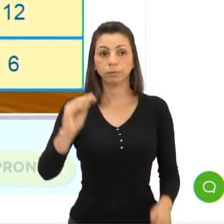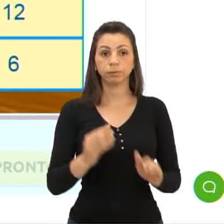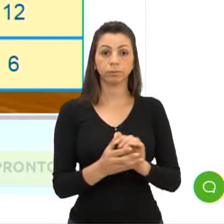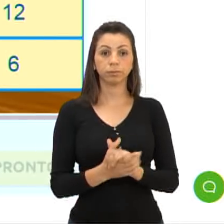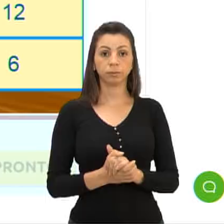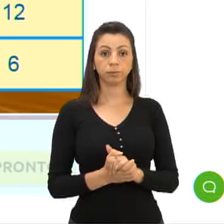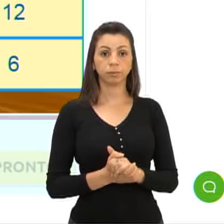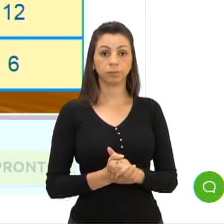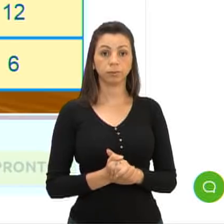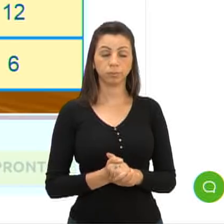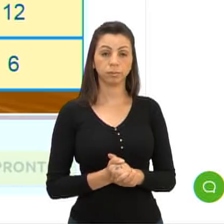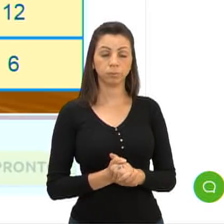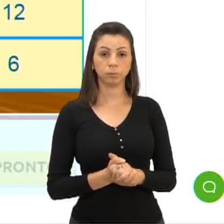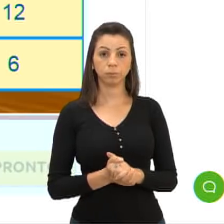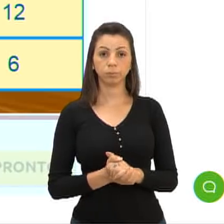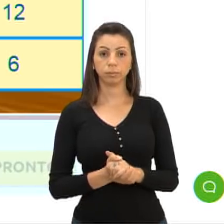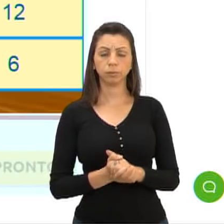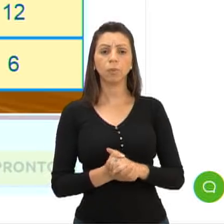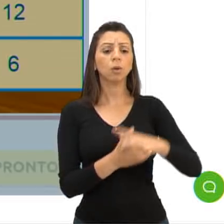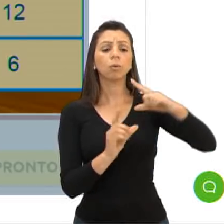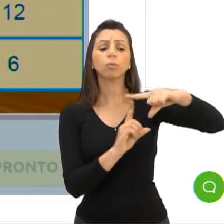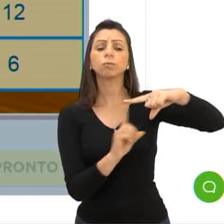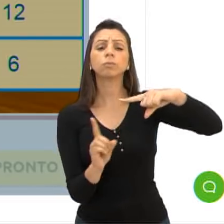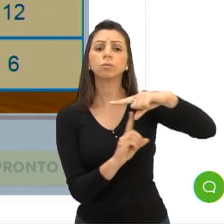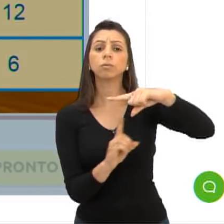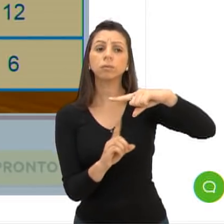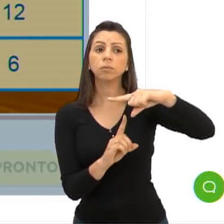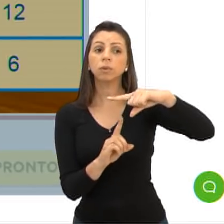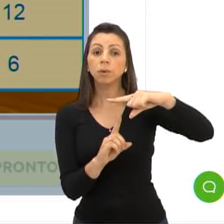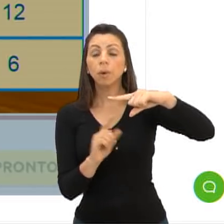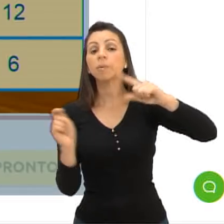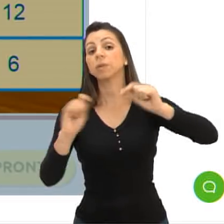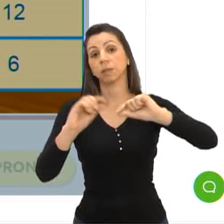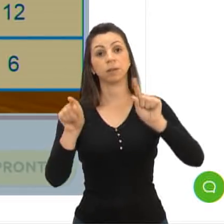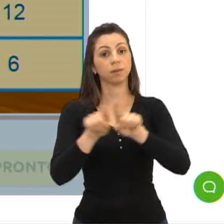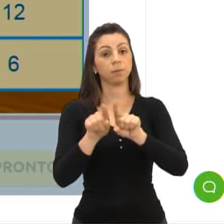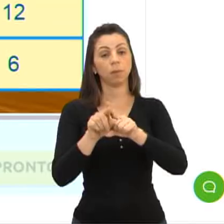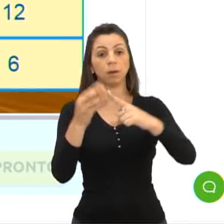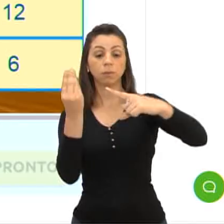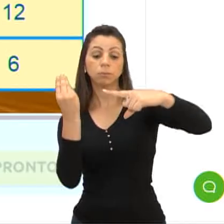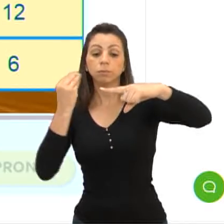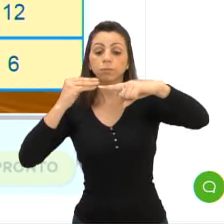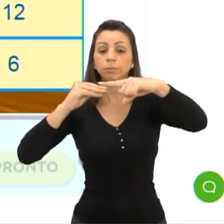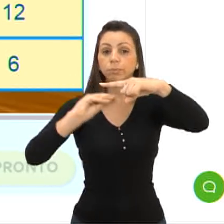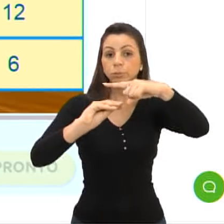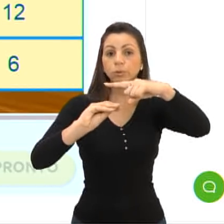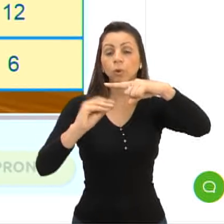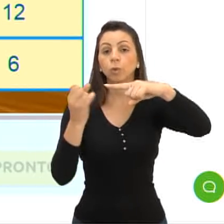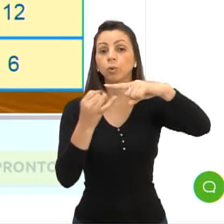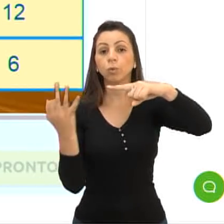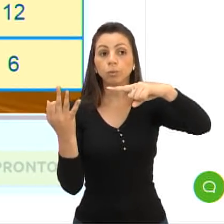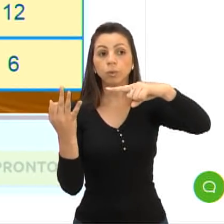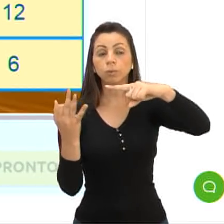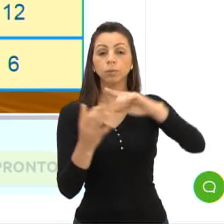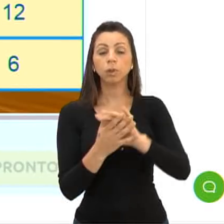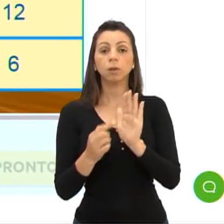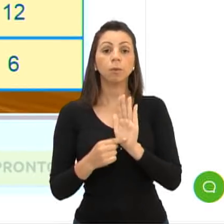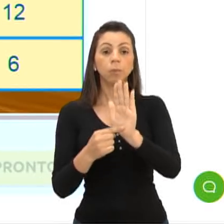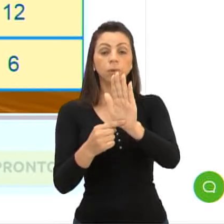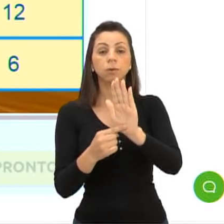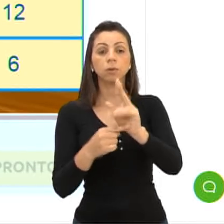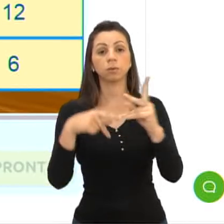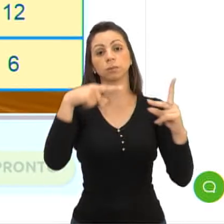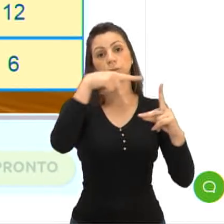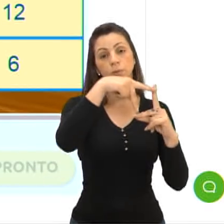E no denominador, você vai preencher conforme ele mostra nos cubos